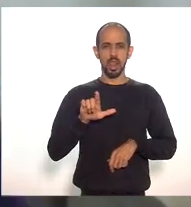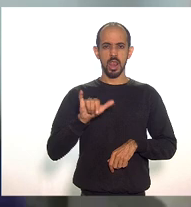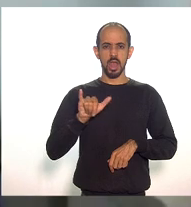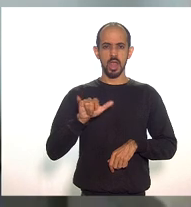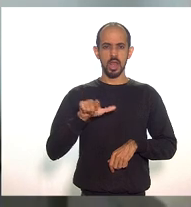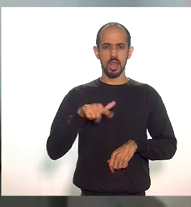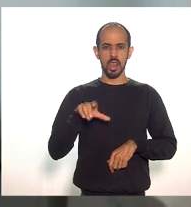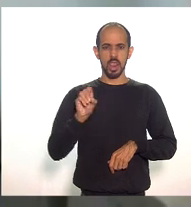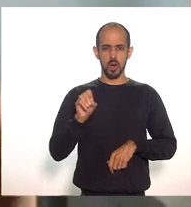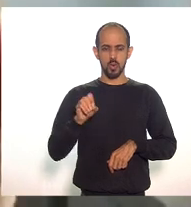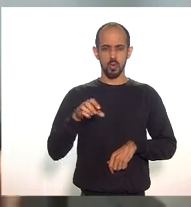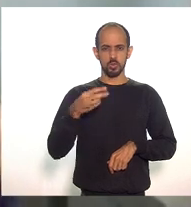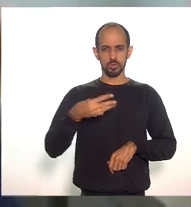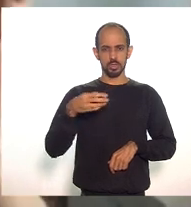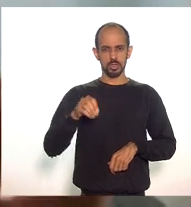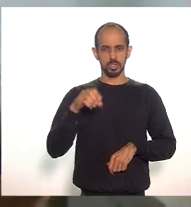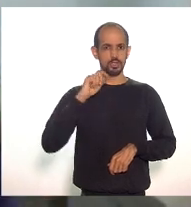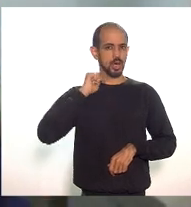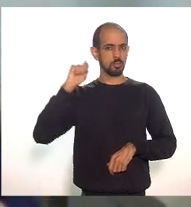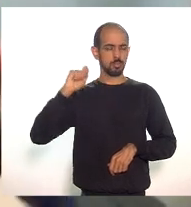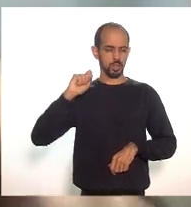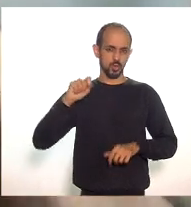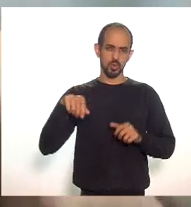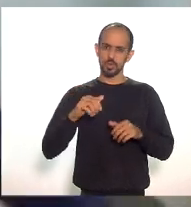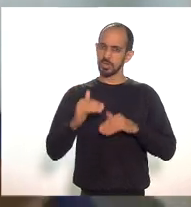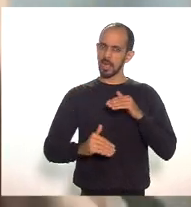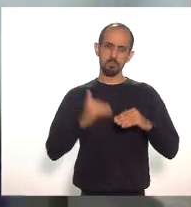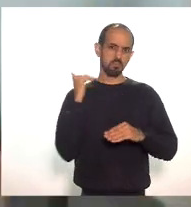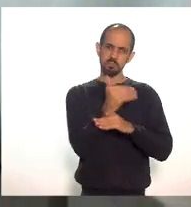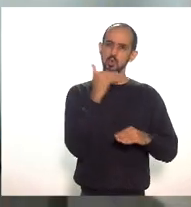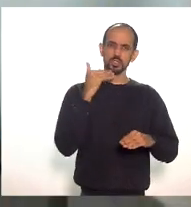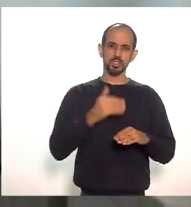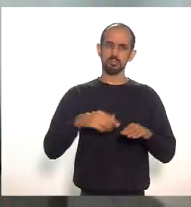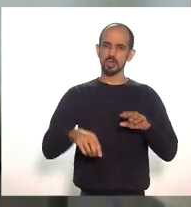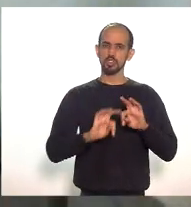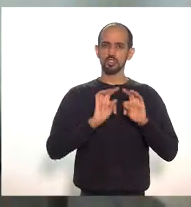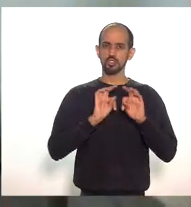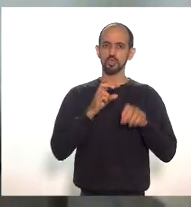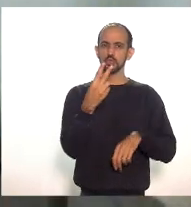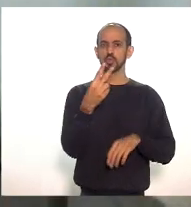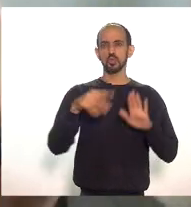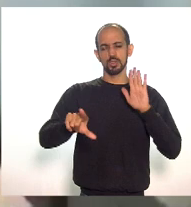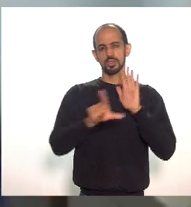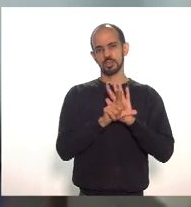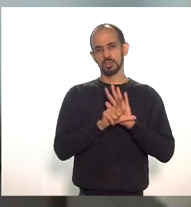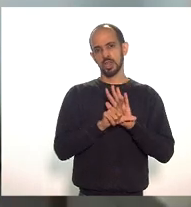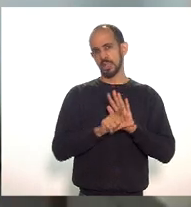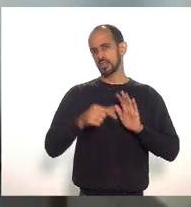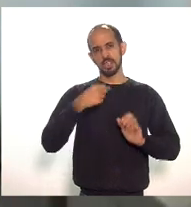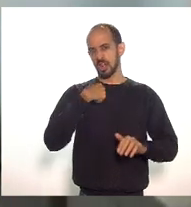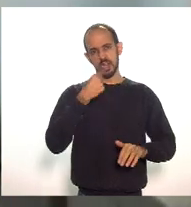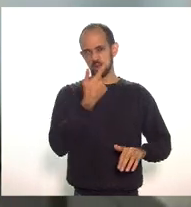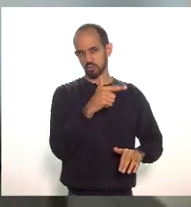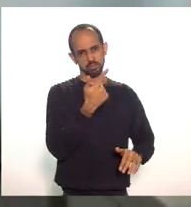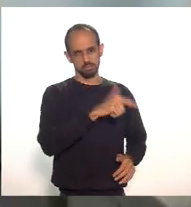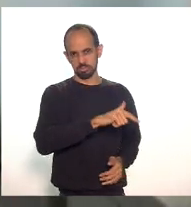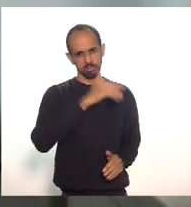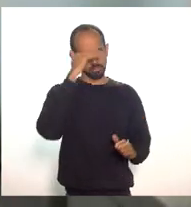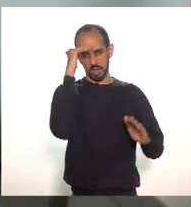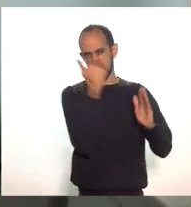entenda de Abril passando por cima de duas legislações que ele não poderia